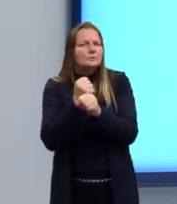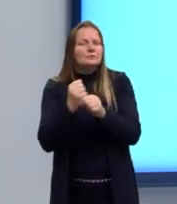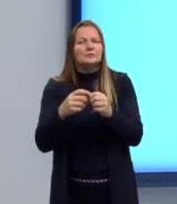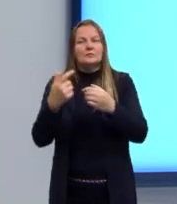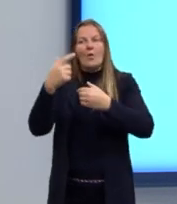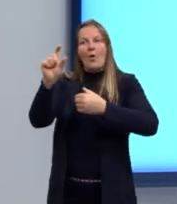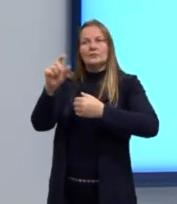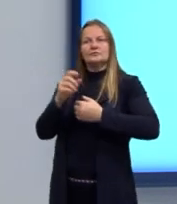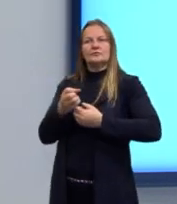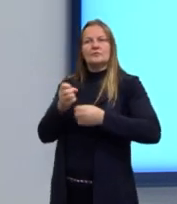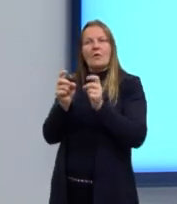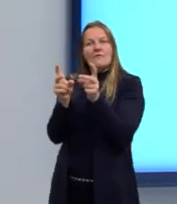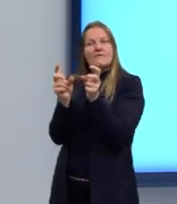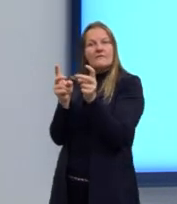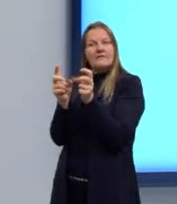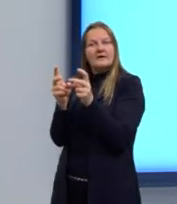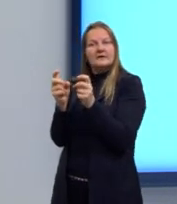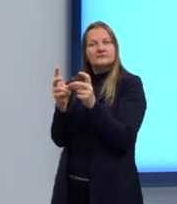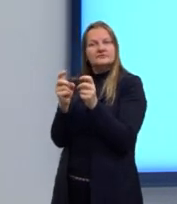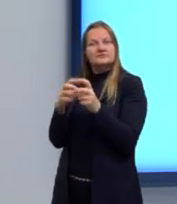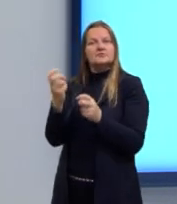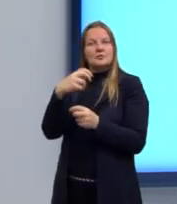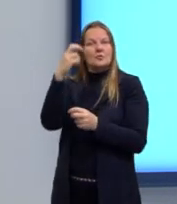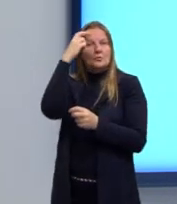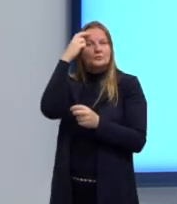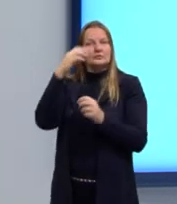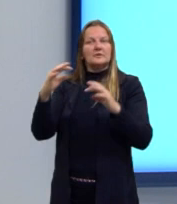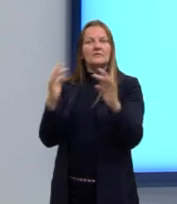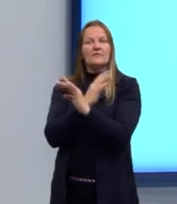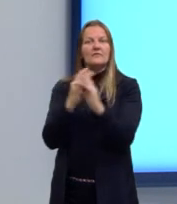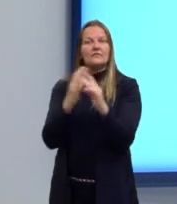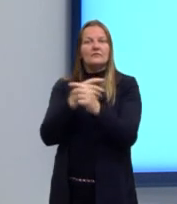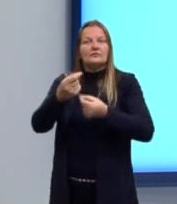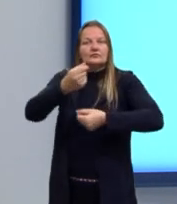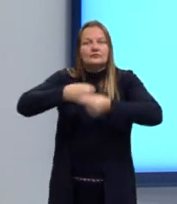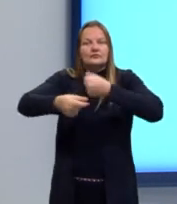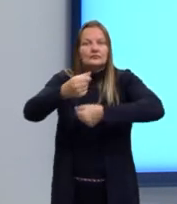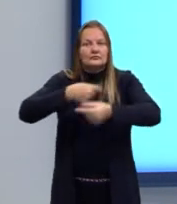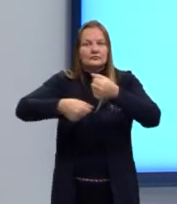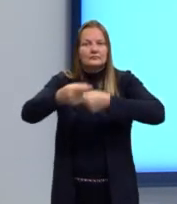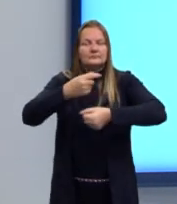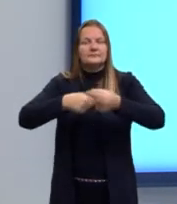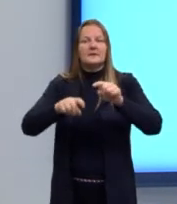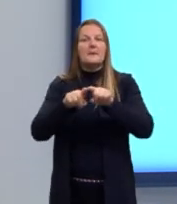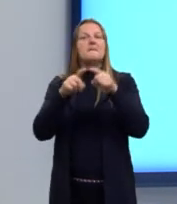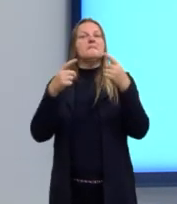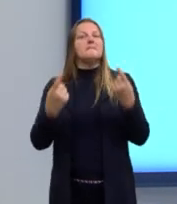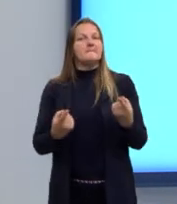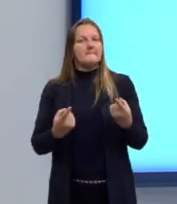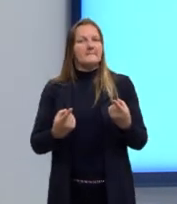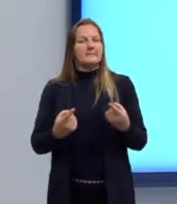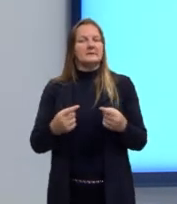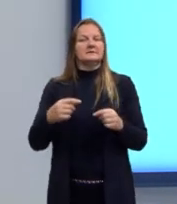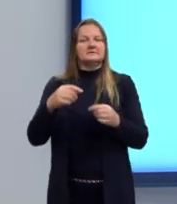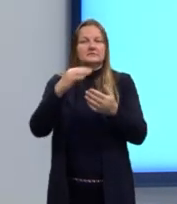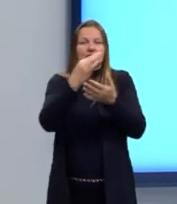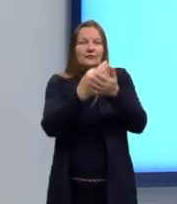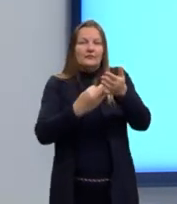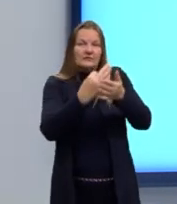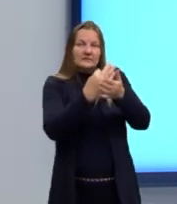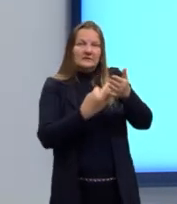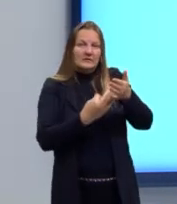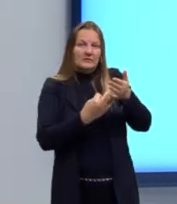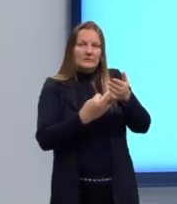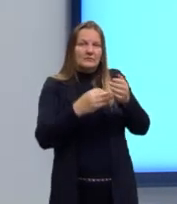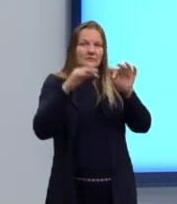né o aumento a ampliação aí dos fluxos comerciais mas lá no final ele